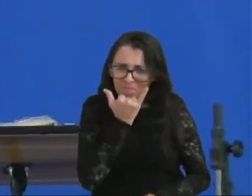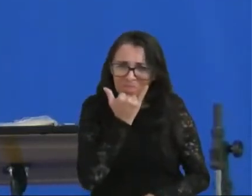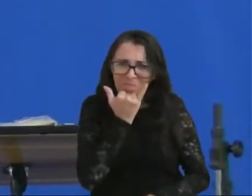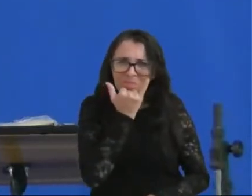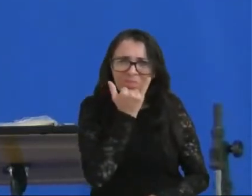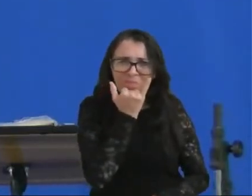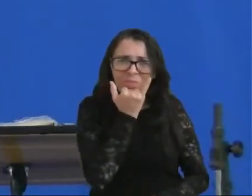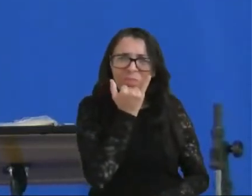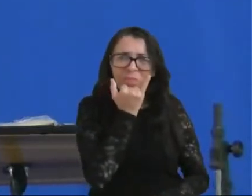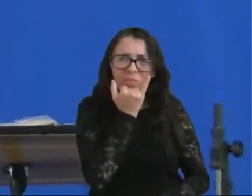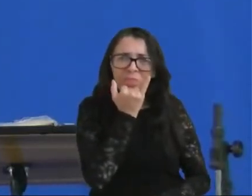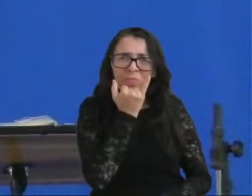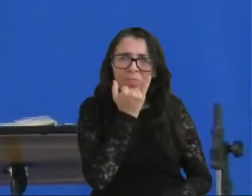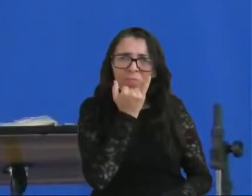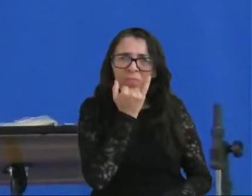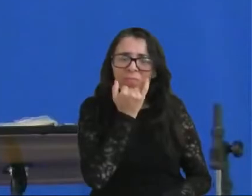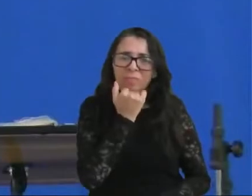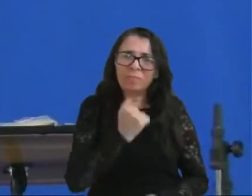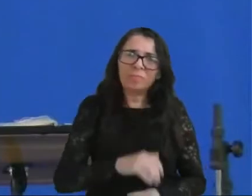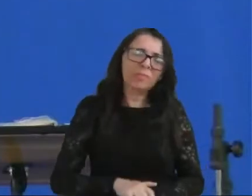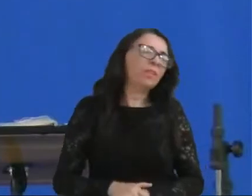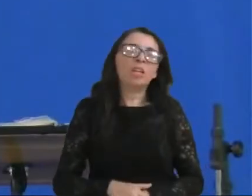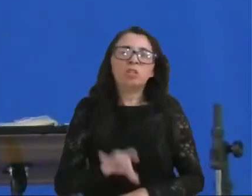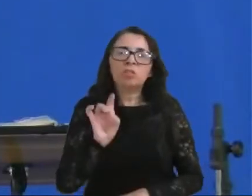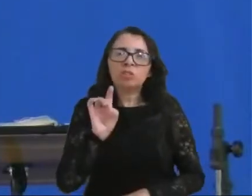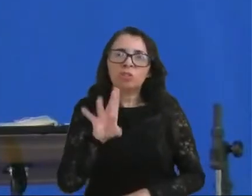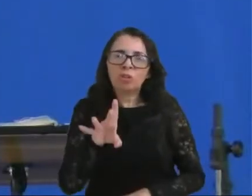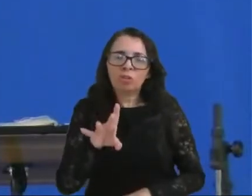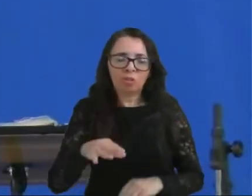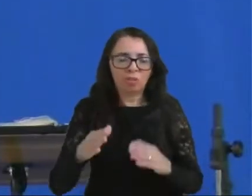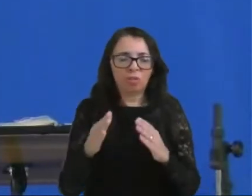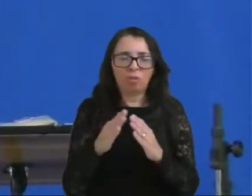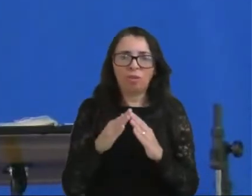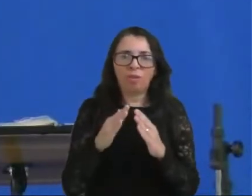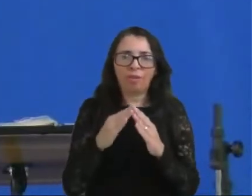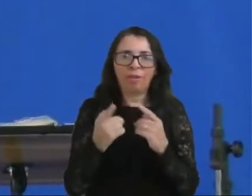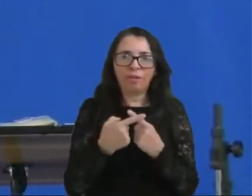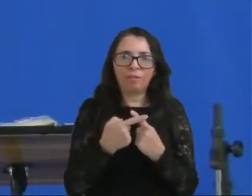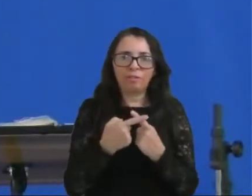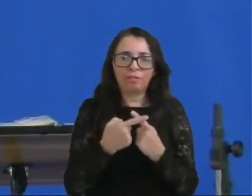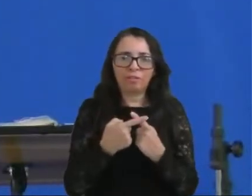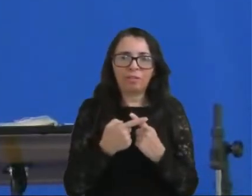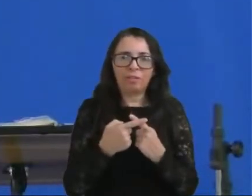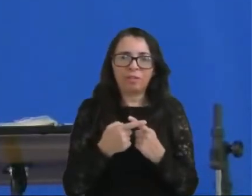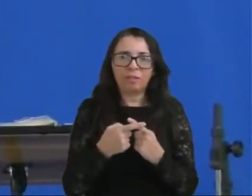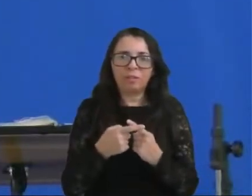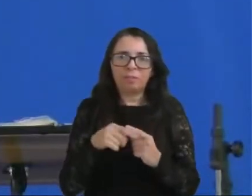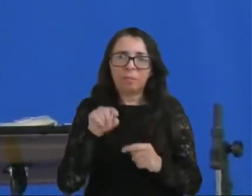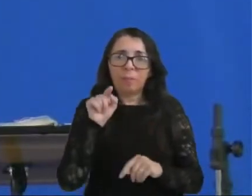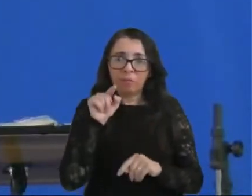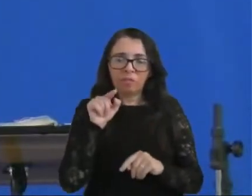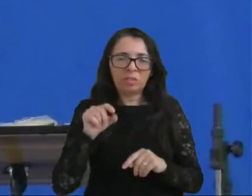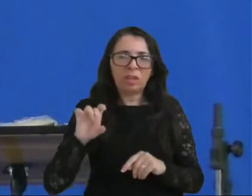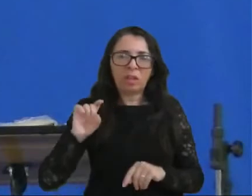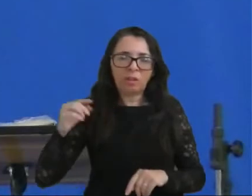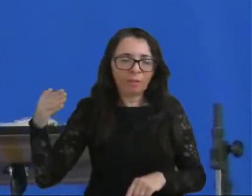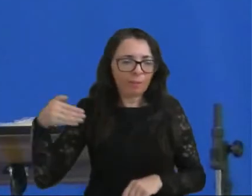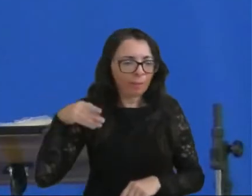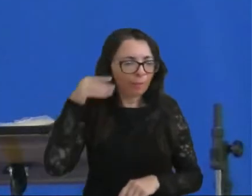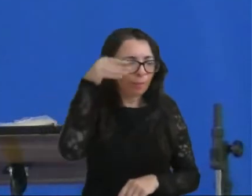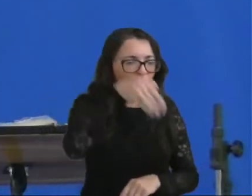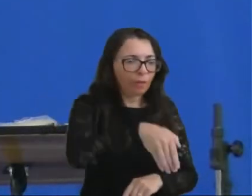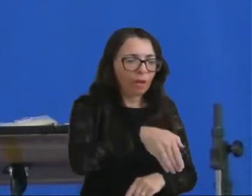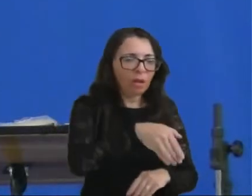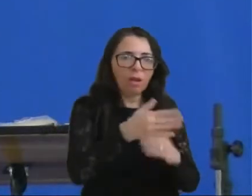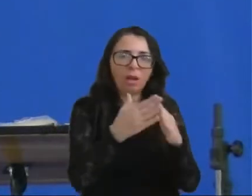está no caminho de Deus, que você está com Deus. Você já viu aquela expressão perdido na casa do Pai?